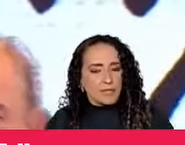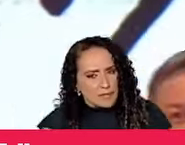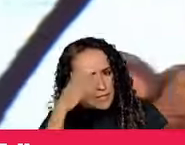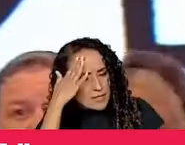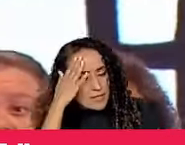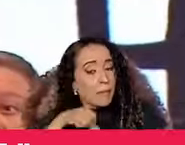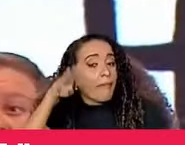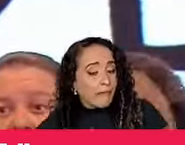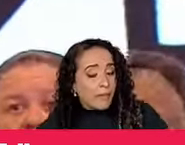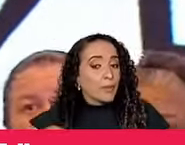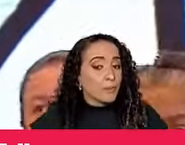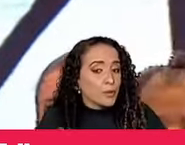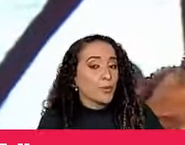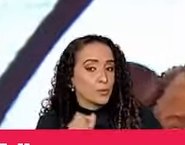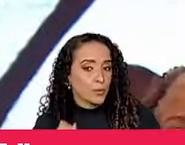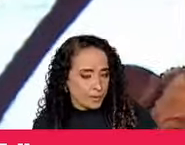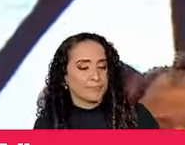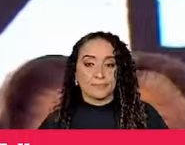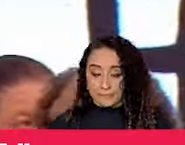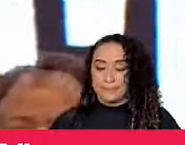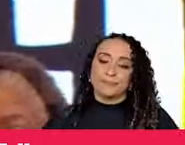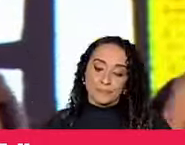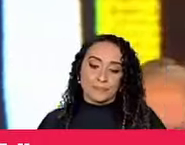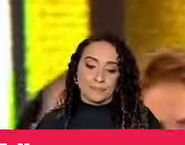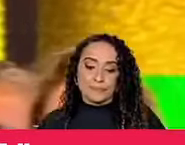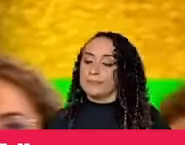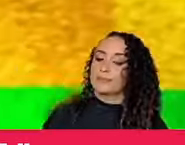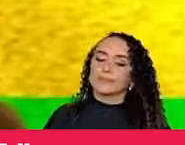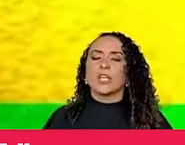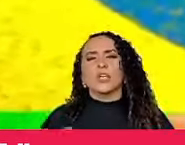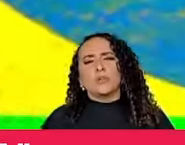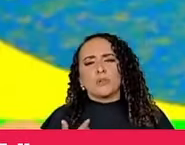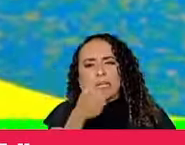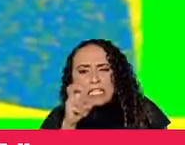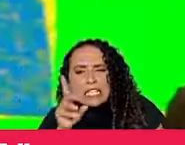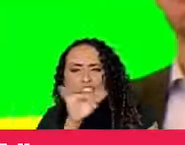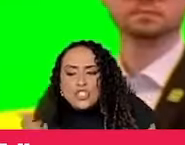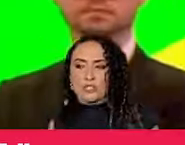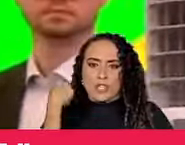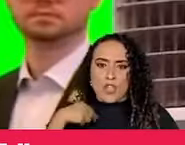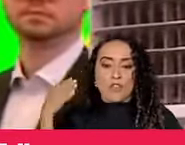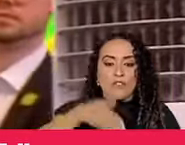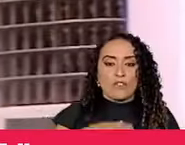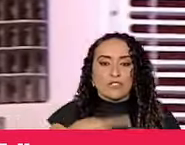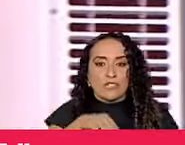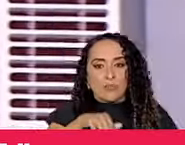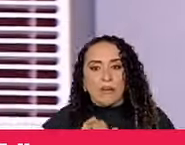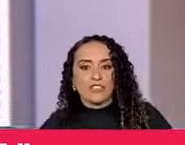veio depois dele, o que aconteceu. Eu, há uns 15 dias atrás, eu fui na cidade de